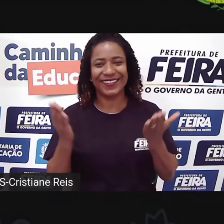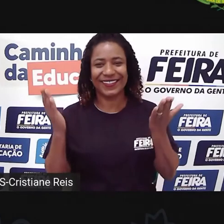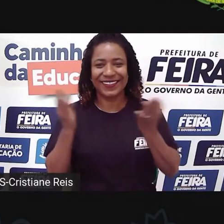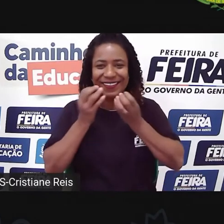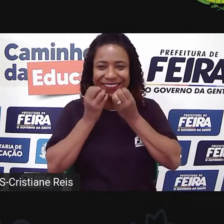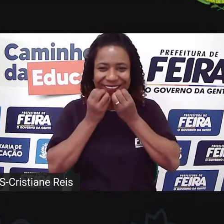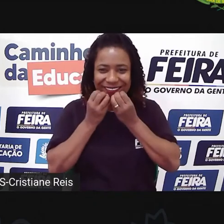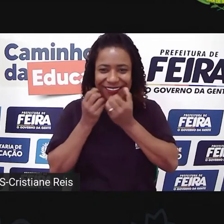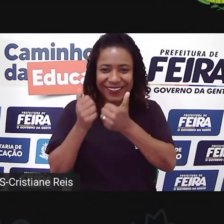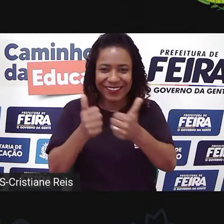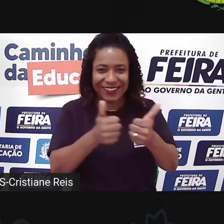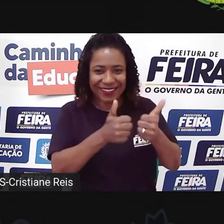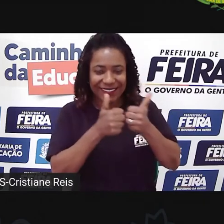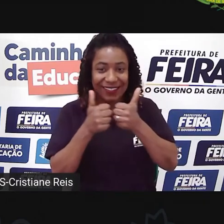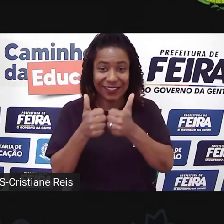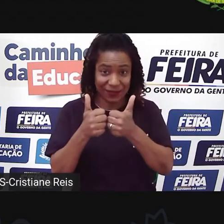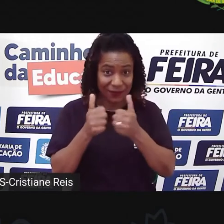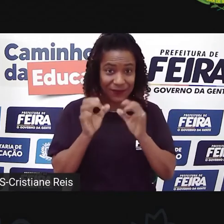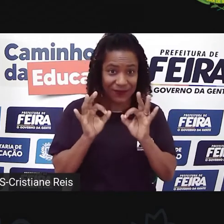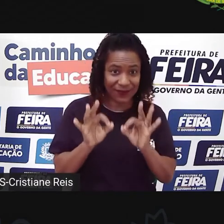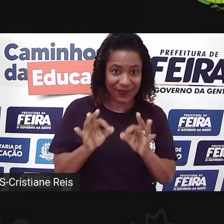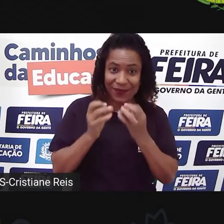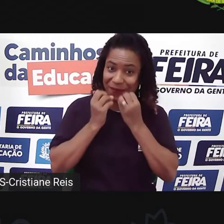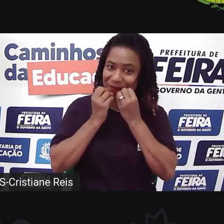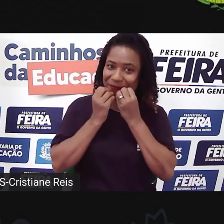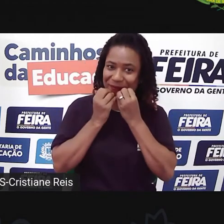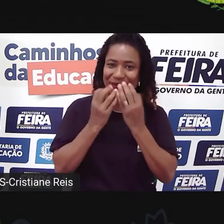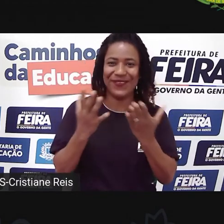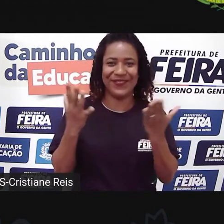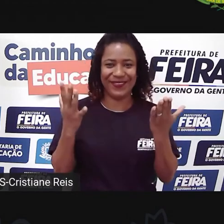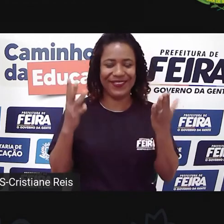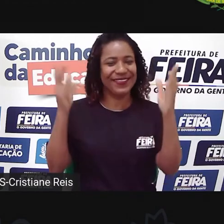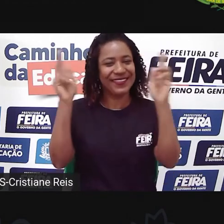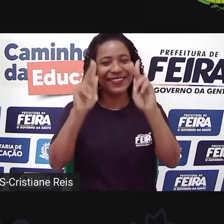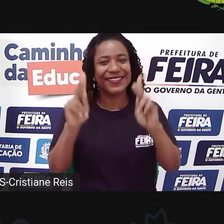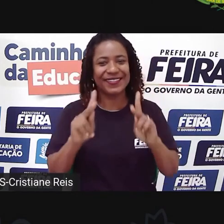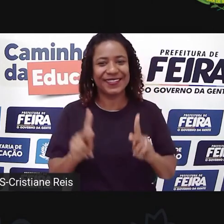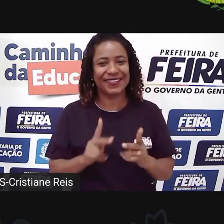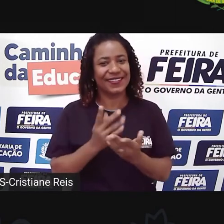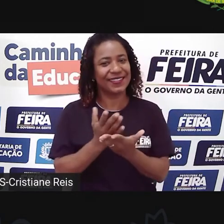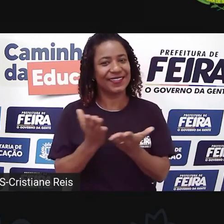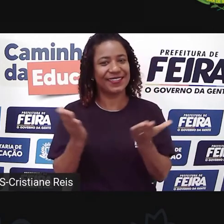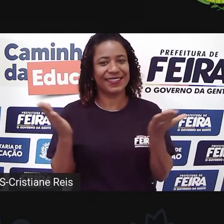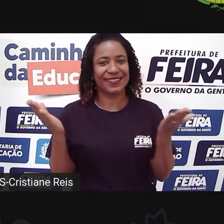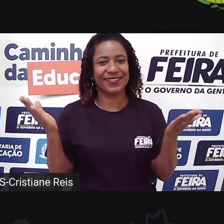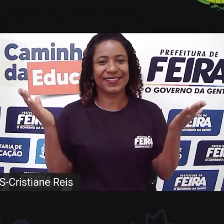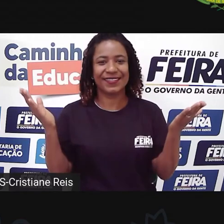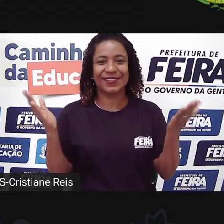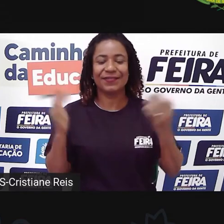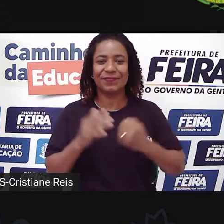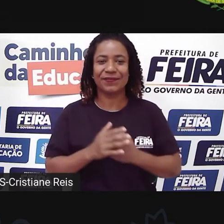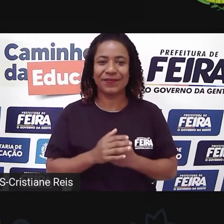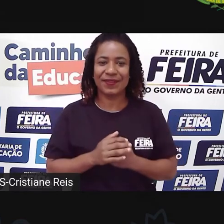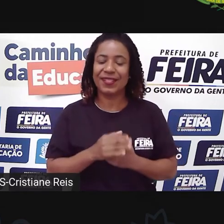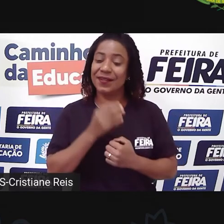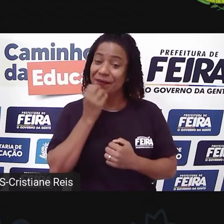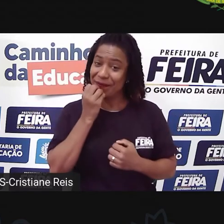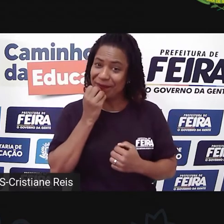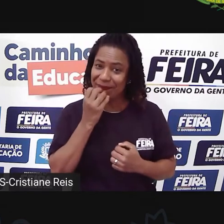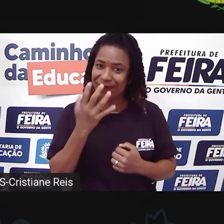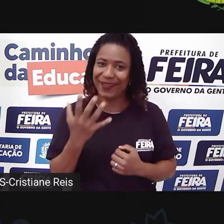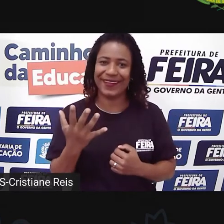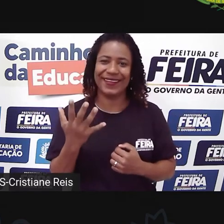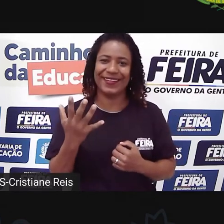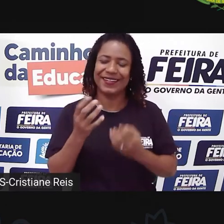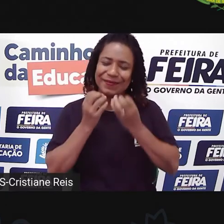Olá, meus amores, tudo certinho com vocês? Muita paz para todos. E espero que vocês estejam assim, ainda experimentando